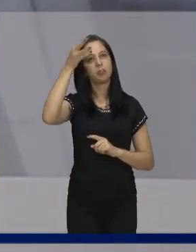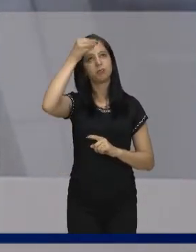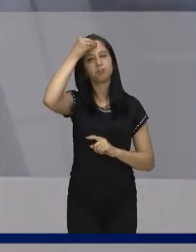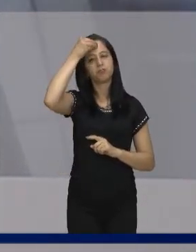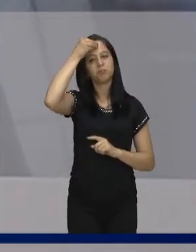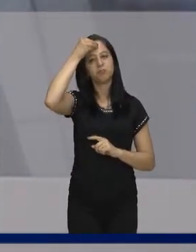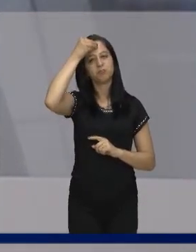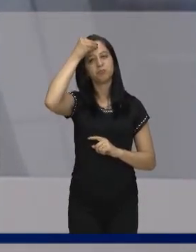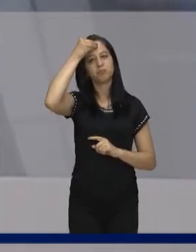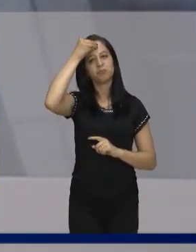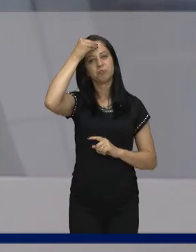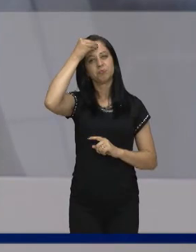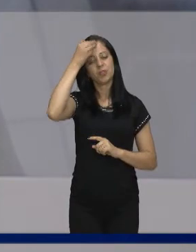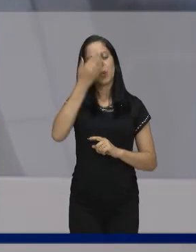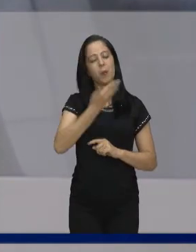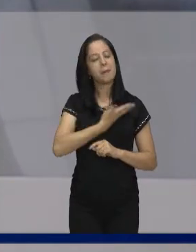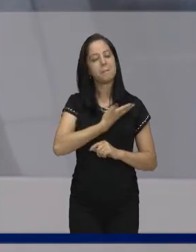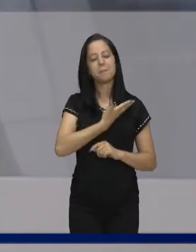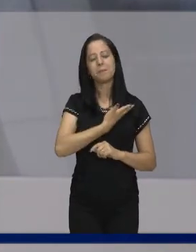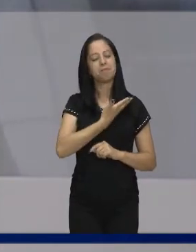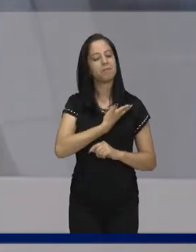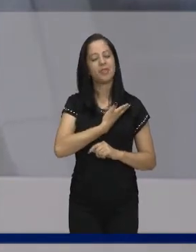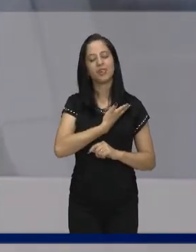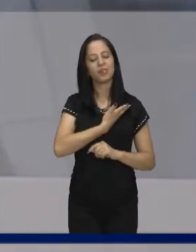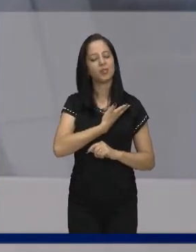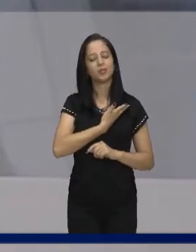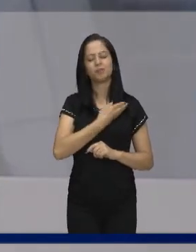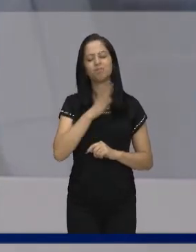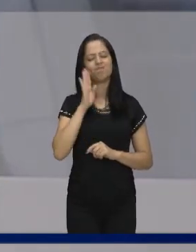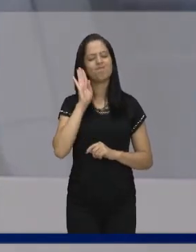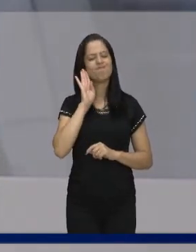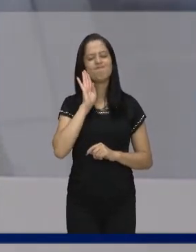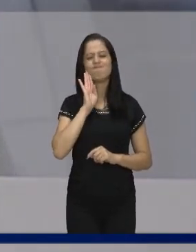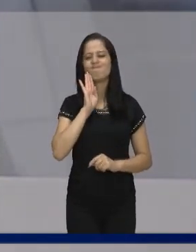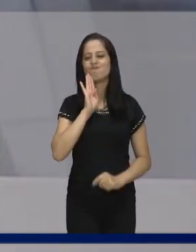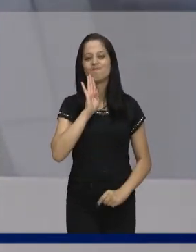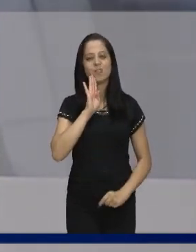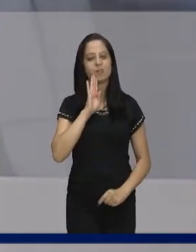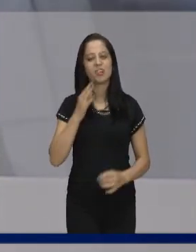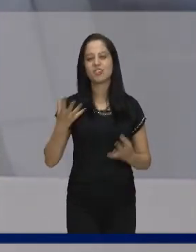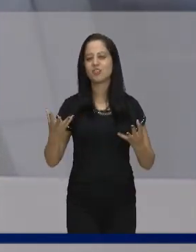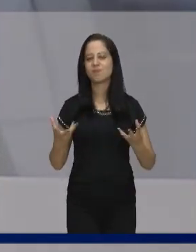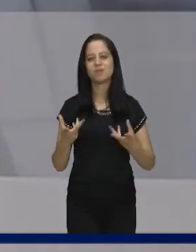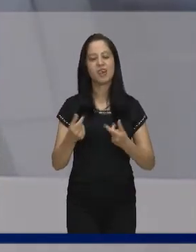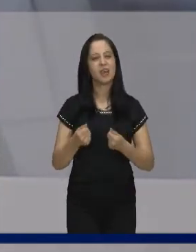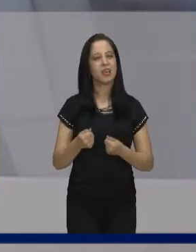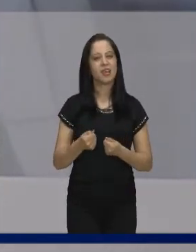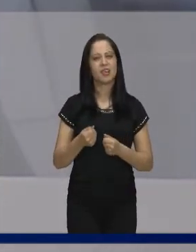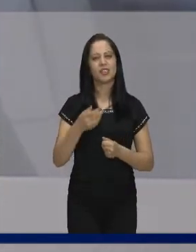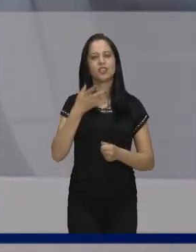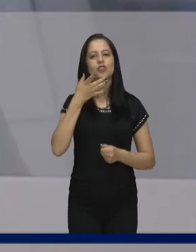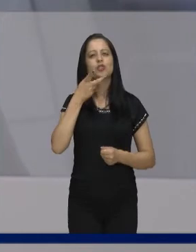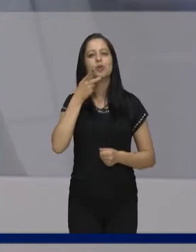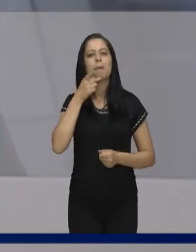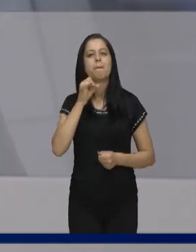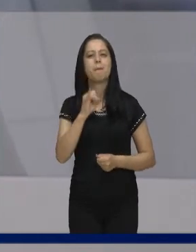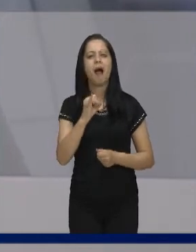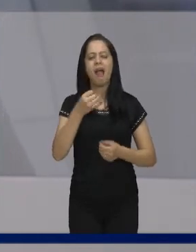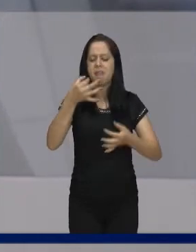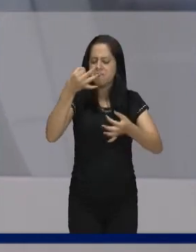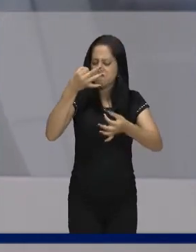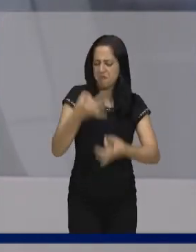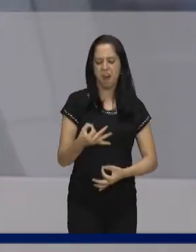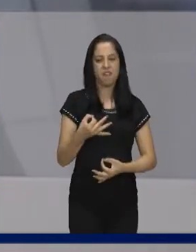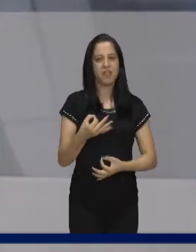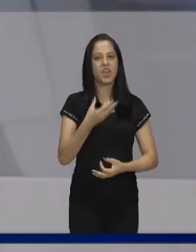um amigo de uma bondade extraordinária, um pai exemplar, um marido